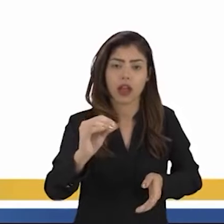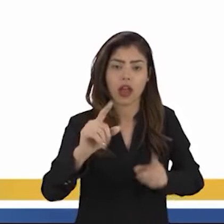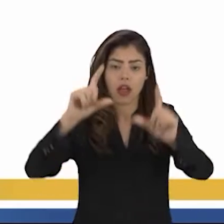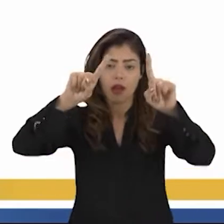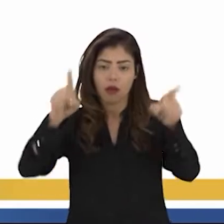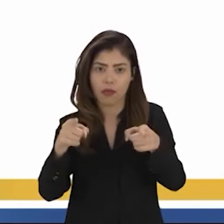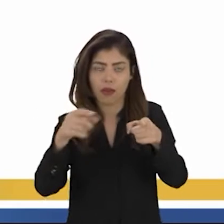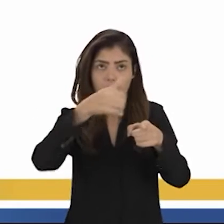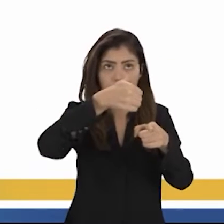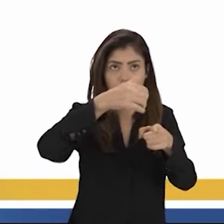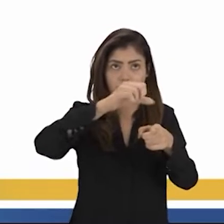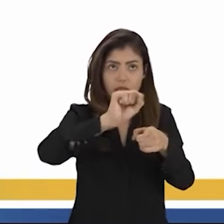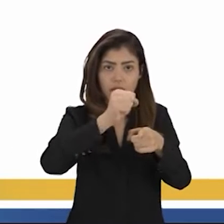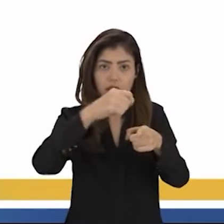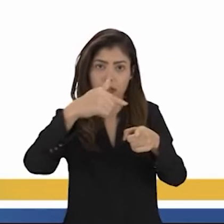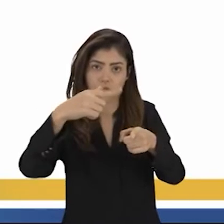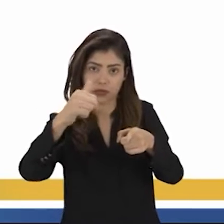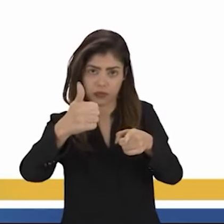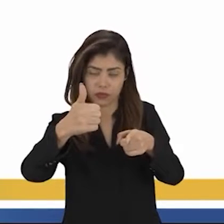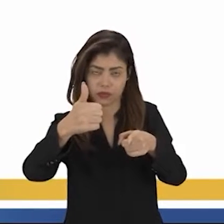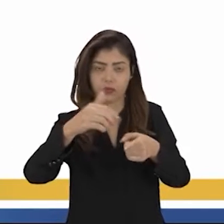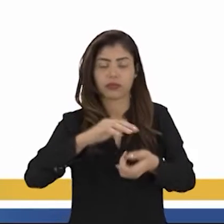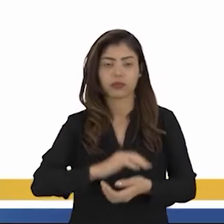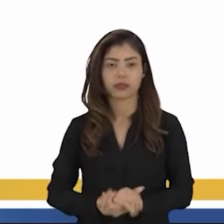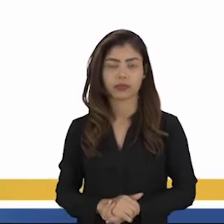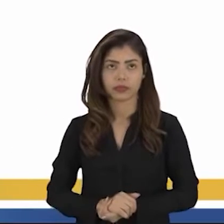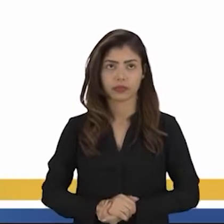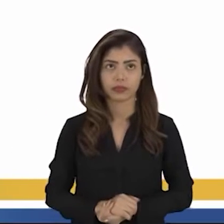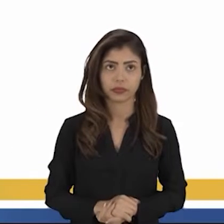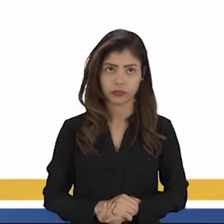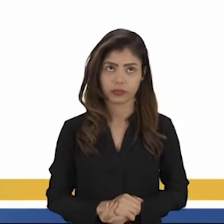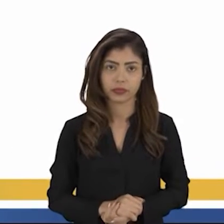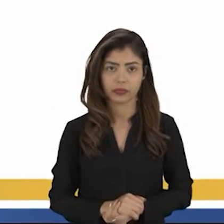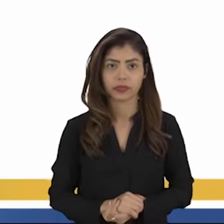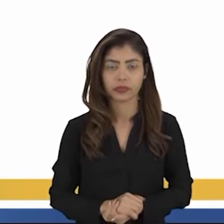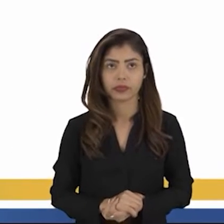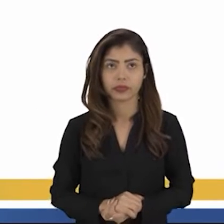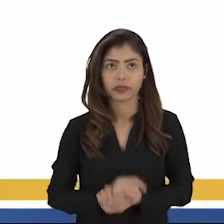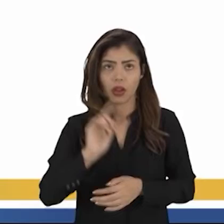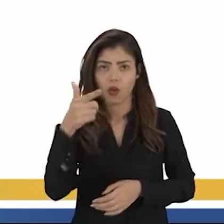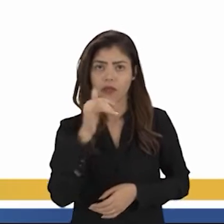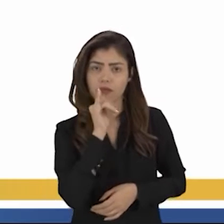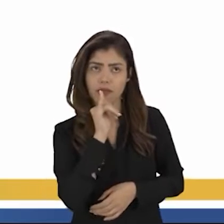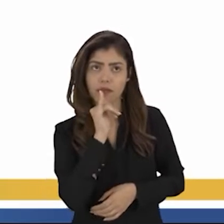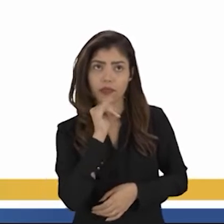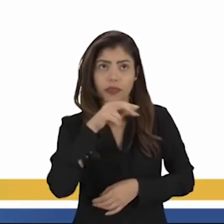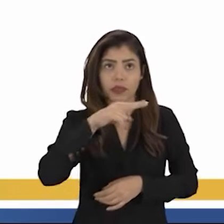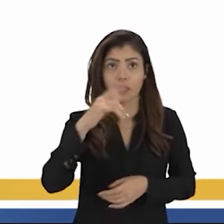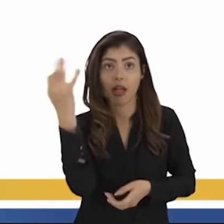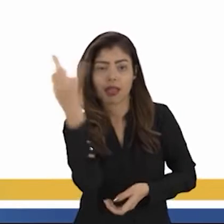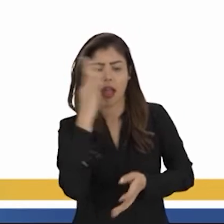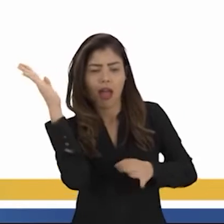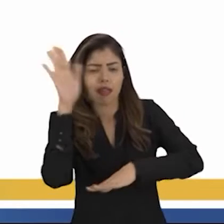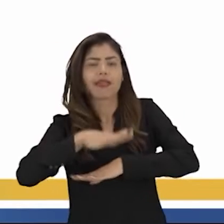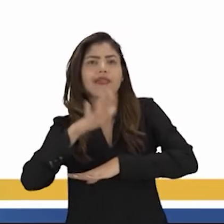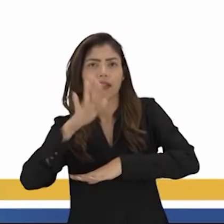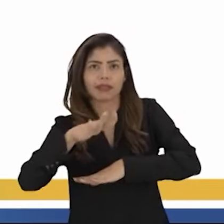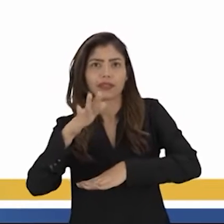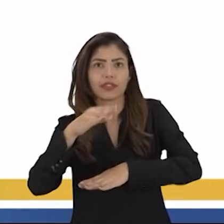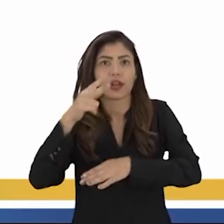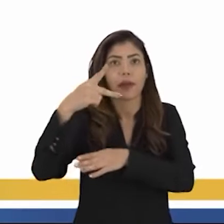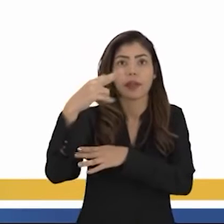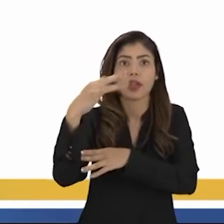ano que ela nasceu está entre parênteses, 1871. O outro exemplo, numa linda tarde